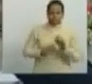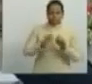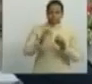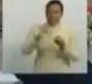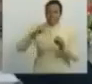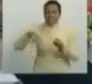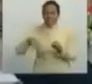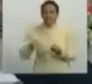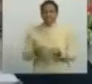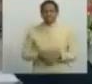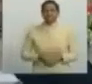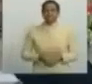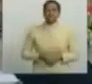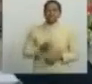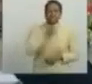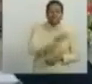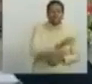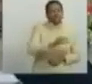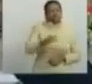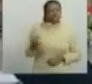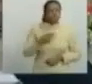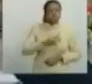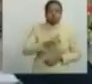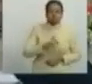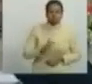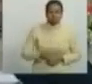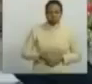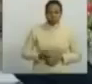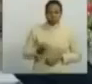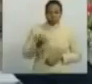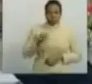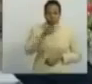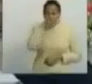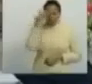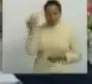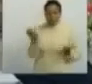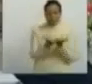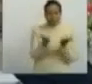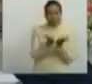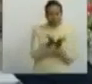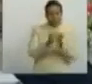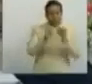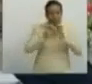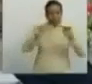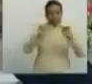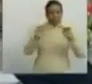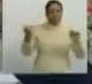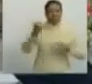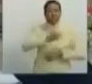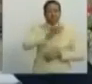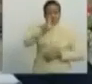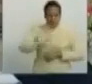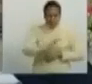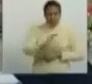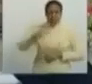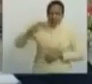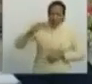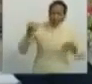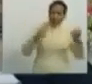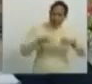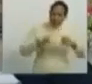não. Se os evangélicos se pronunciam, nós católicos precisamos nos pronunciar também. Chega de